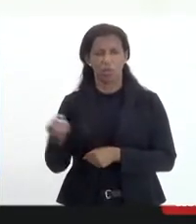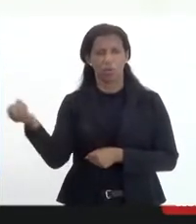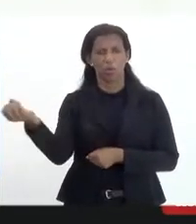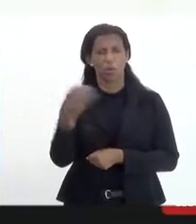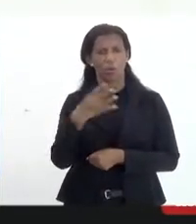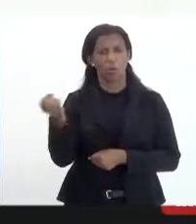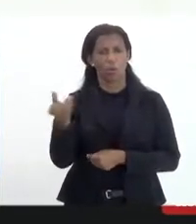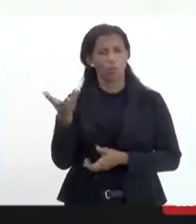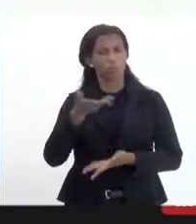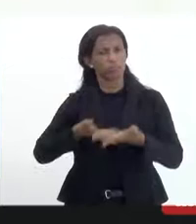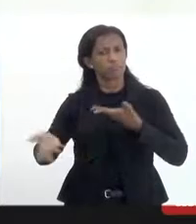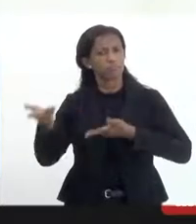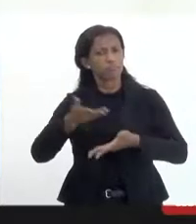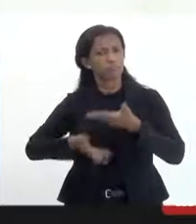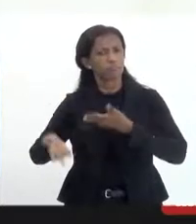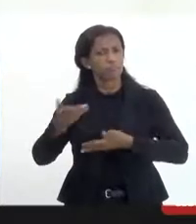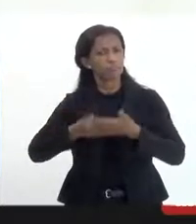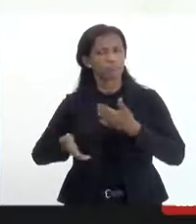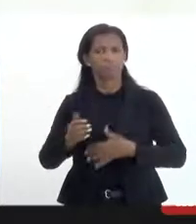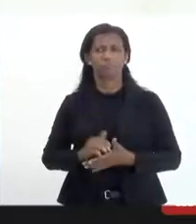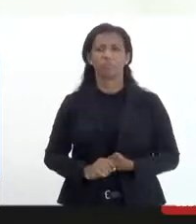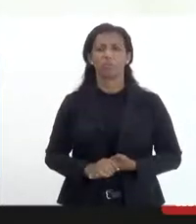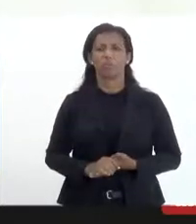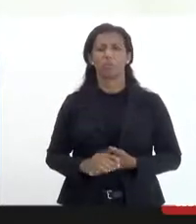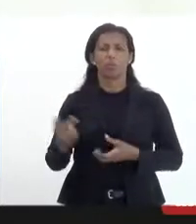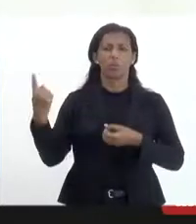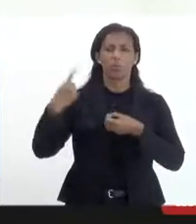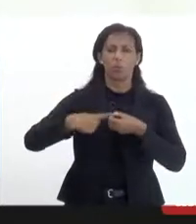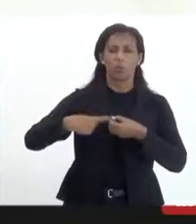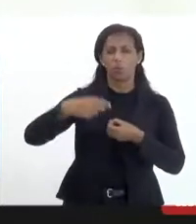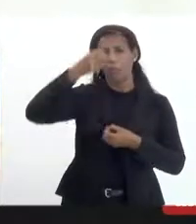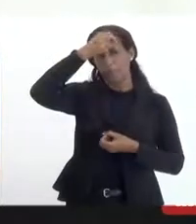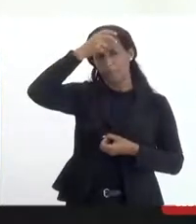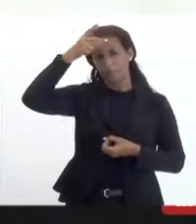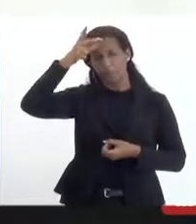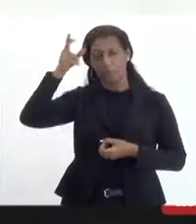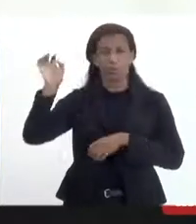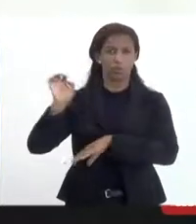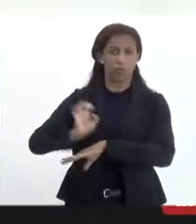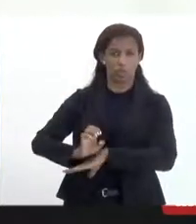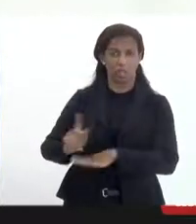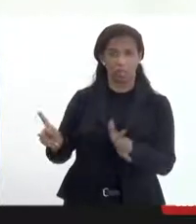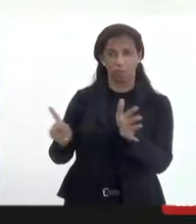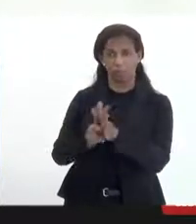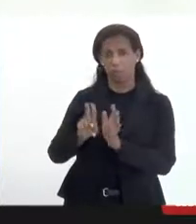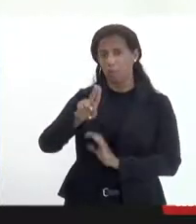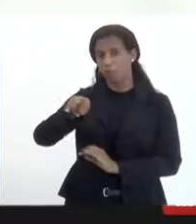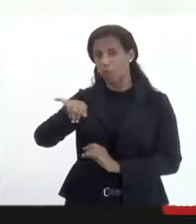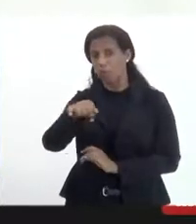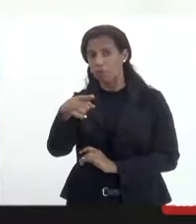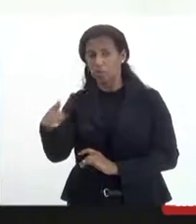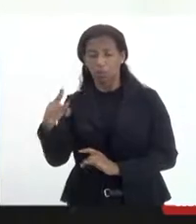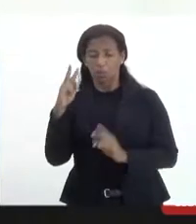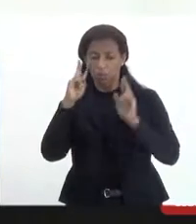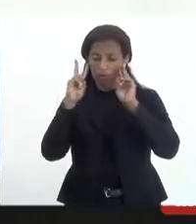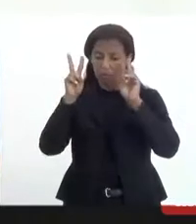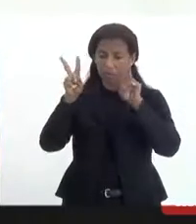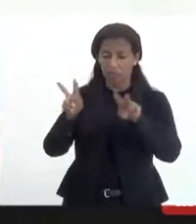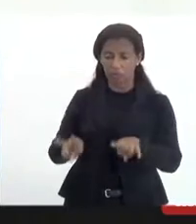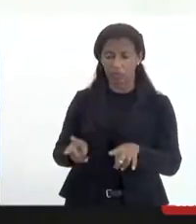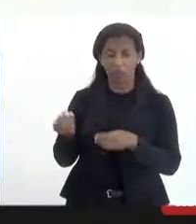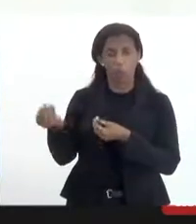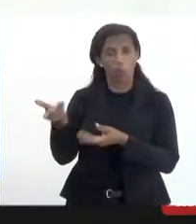em petróleo e gás, os municípios, o Estado, a própria União, sejam vistas